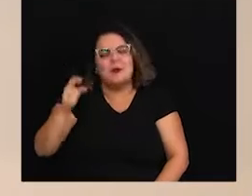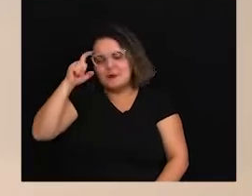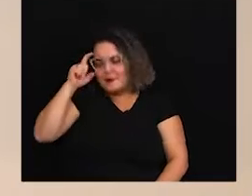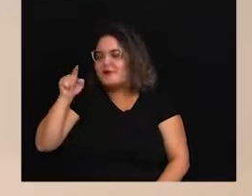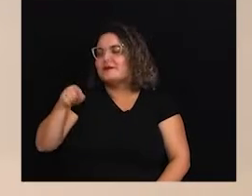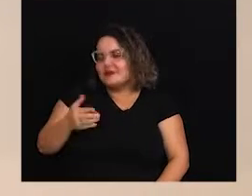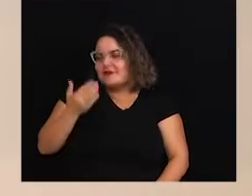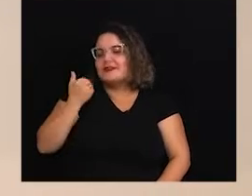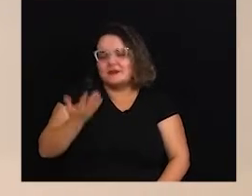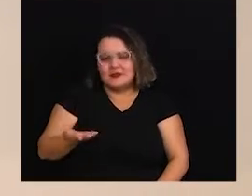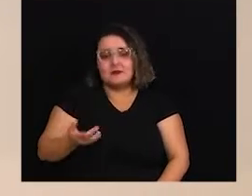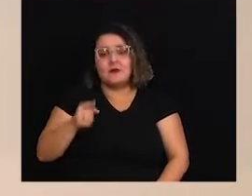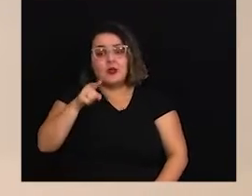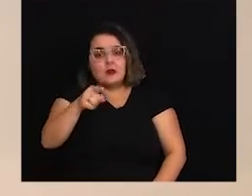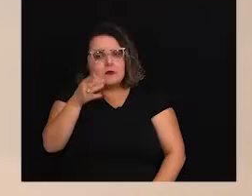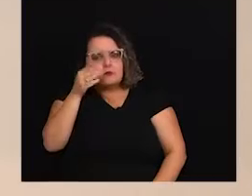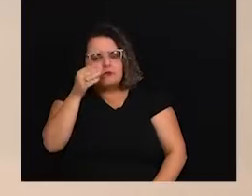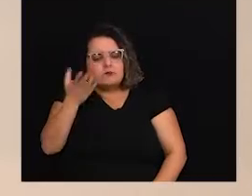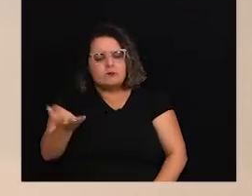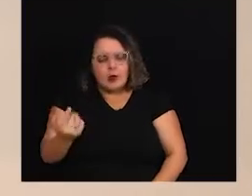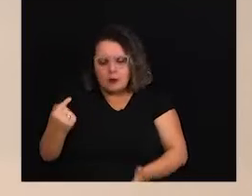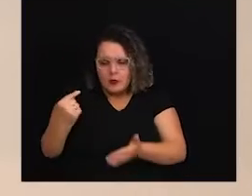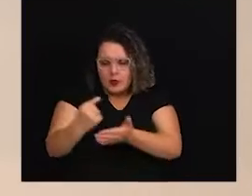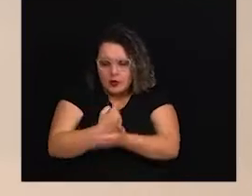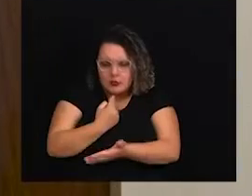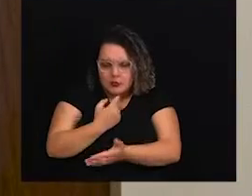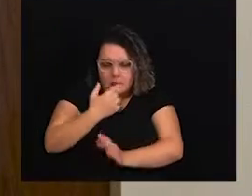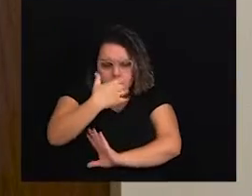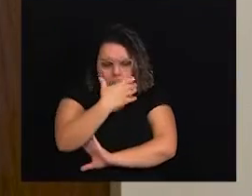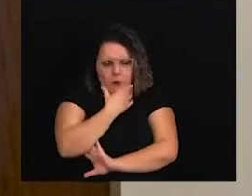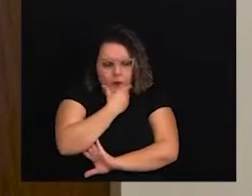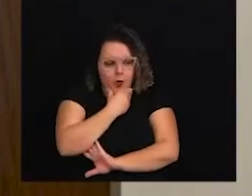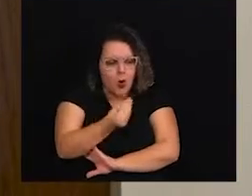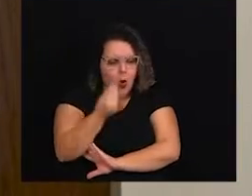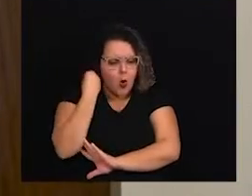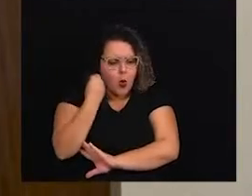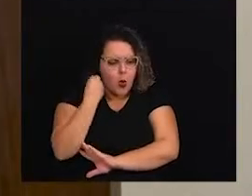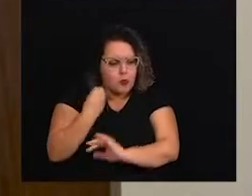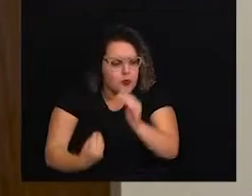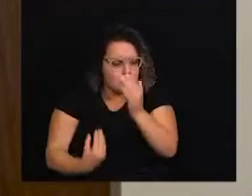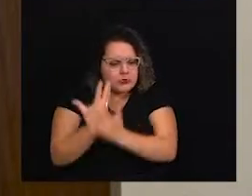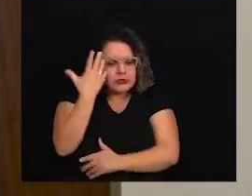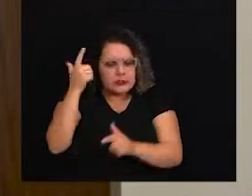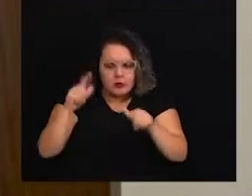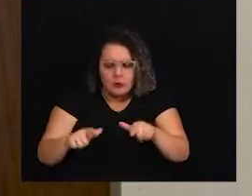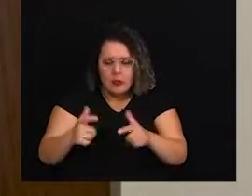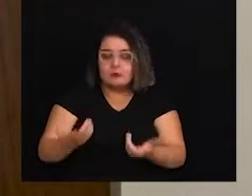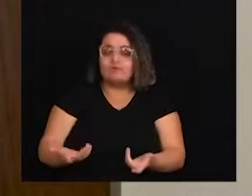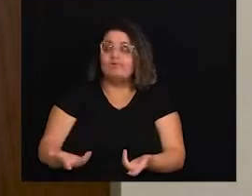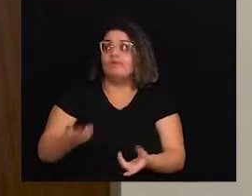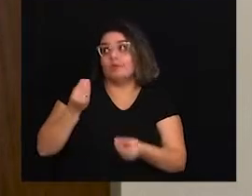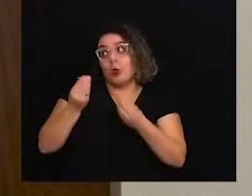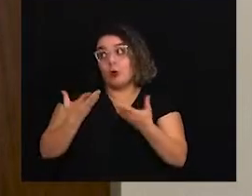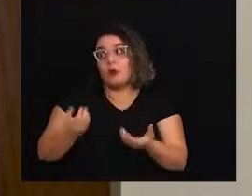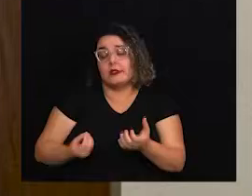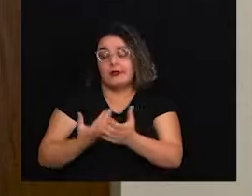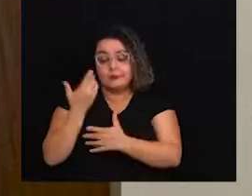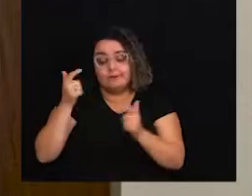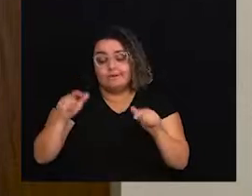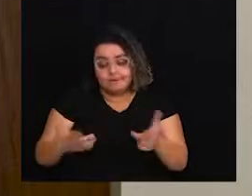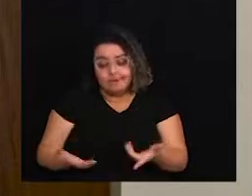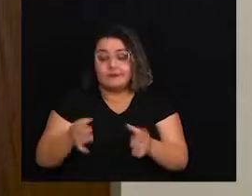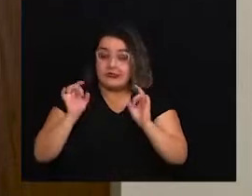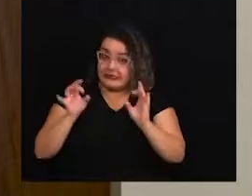matar a curiosidade, né? Você aí de casa deve estar se perguntando como é que cria um prato, não é? Como é que cria um prato, né? É, nesse